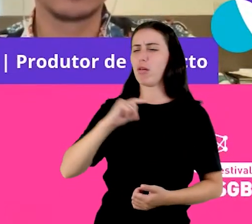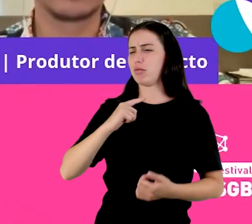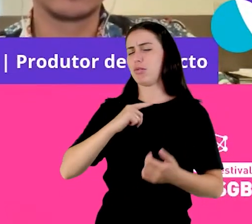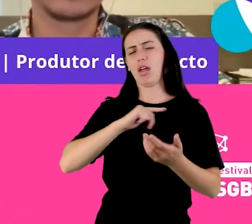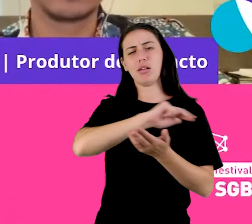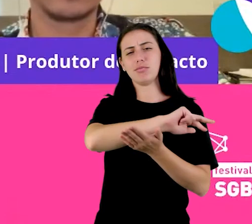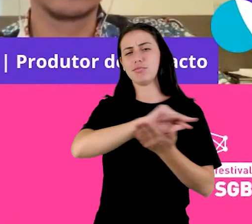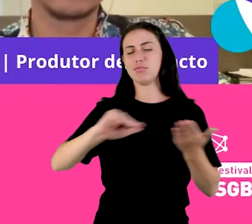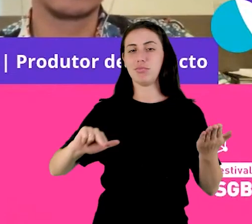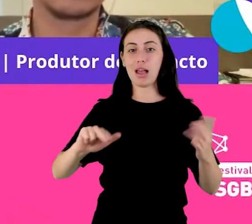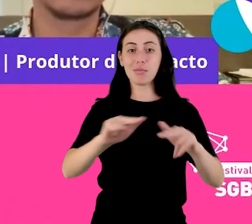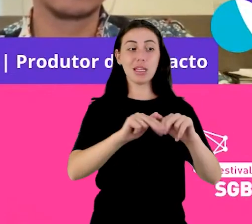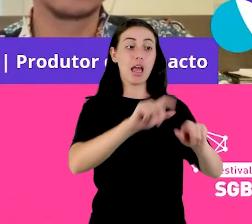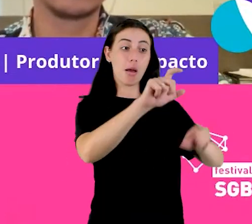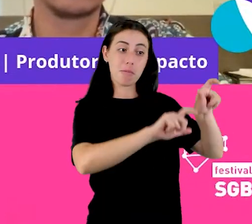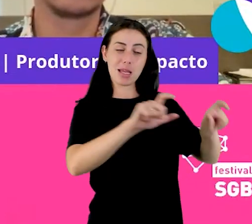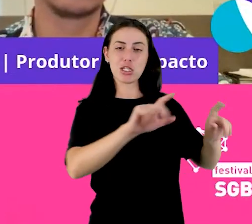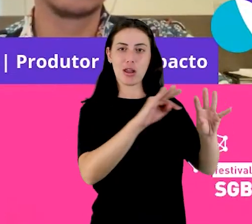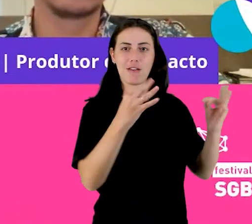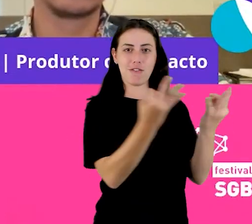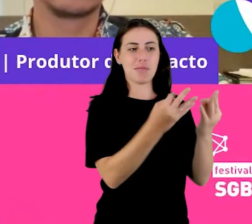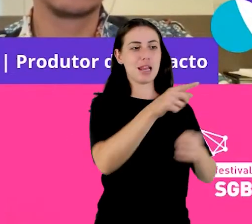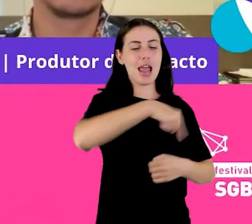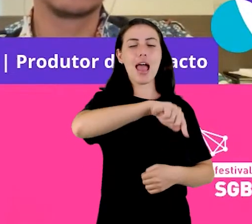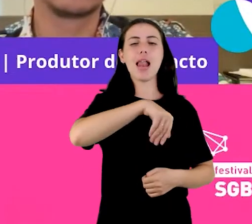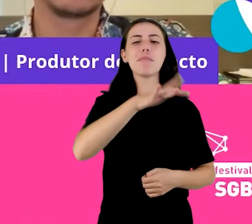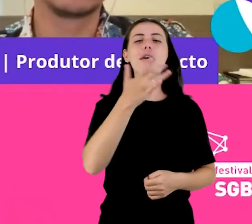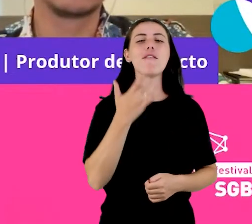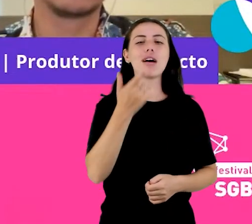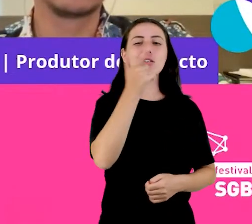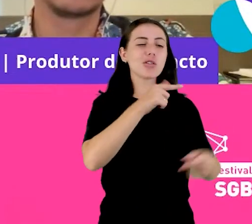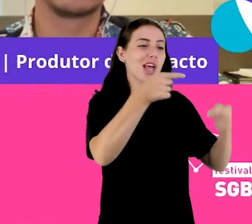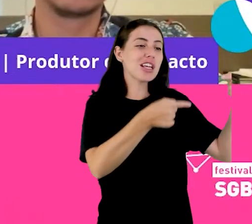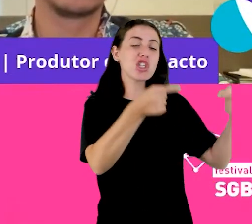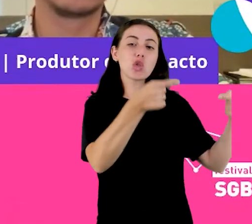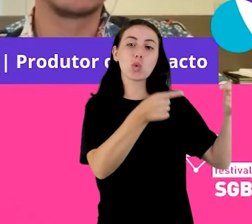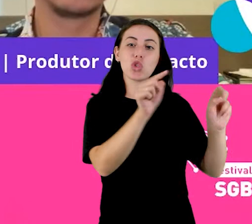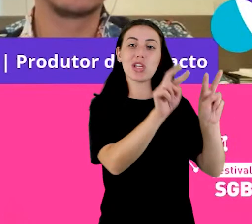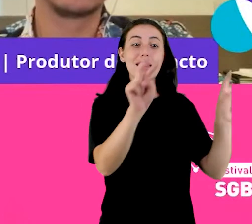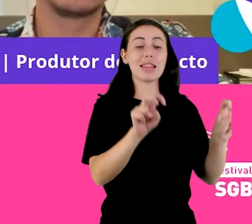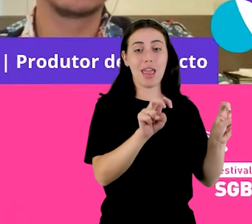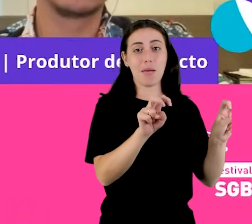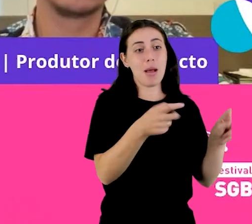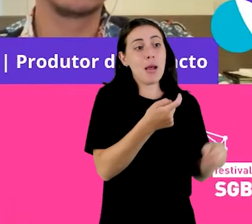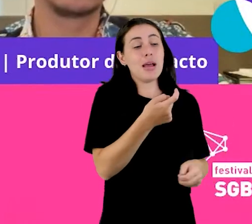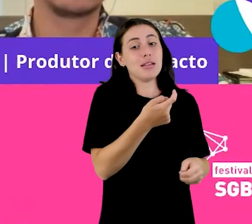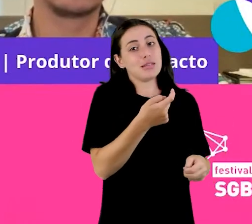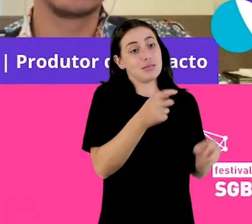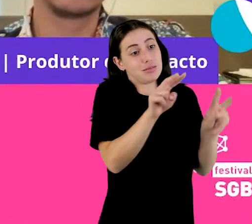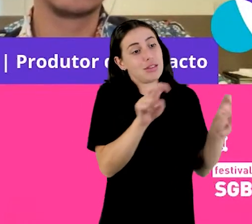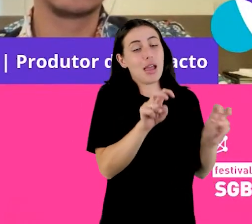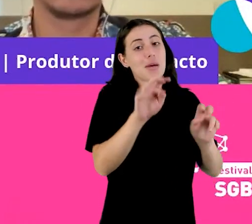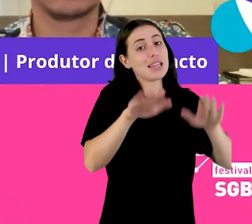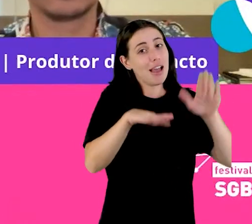dela com o marido dela, e aí conta para o Noah. Ou seja, a gente está falando de pessoas que têm que é mais fácil